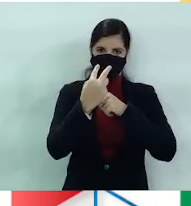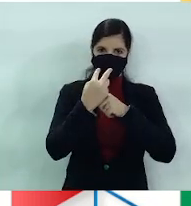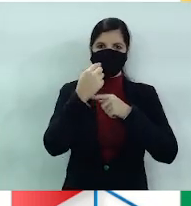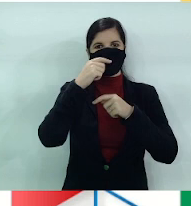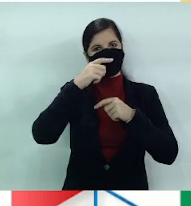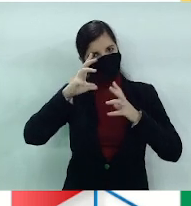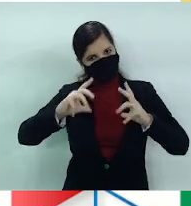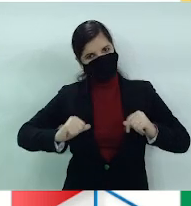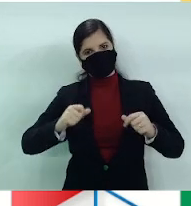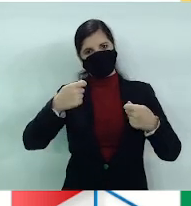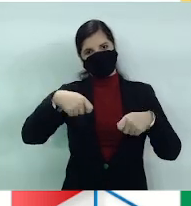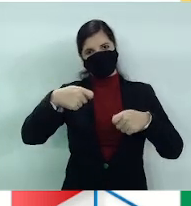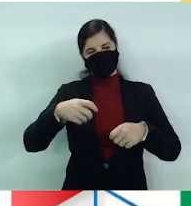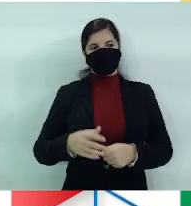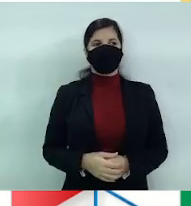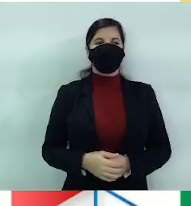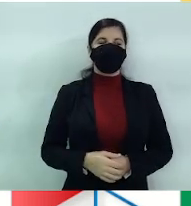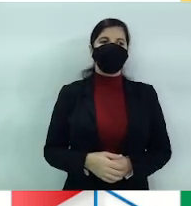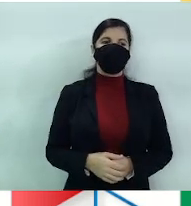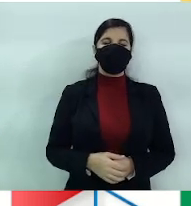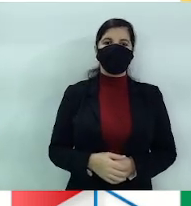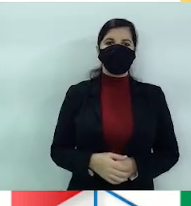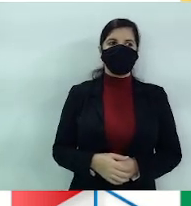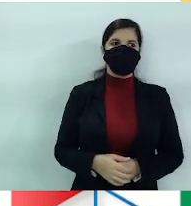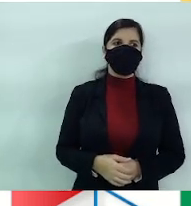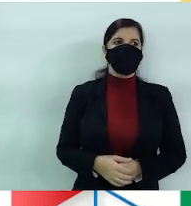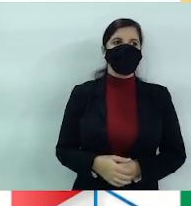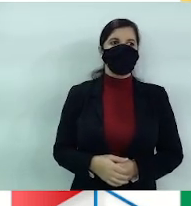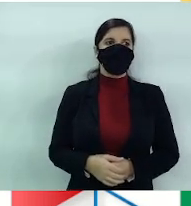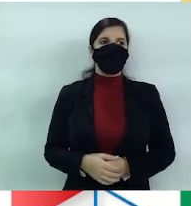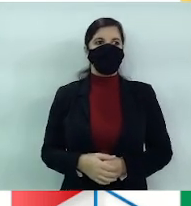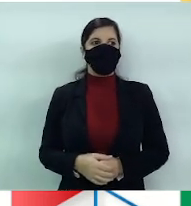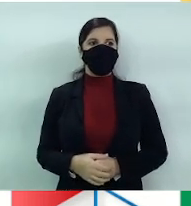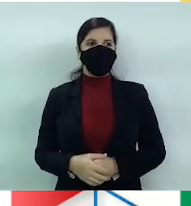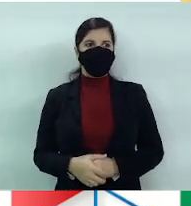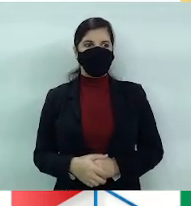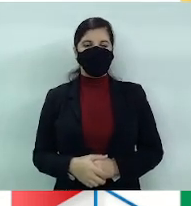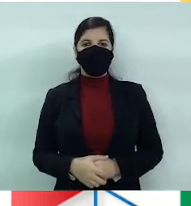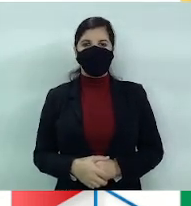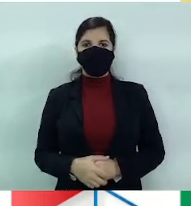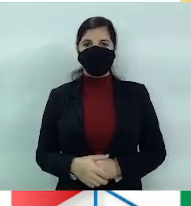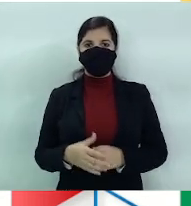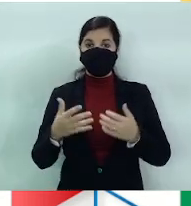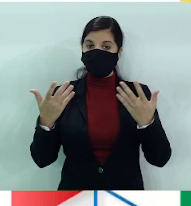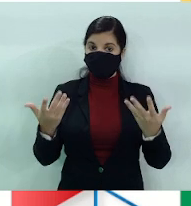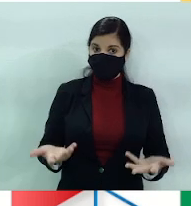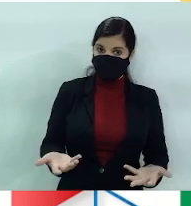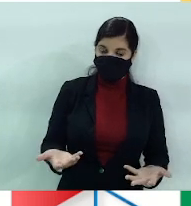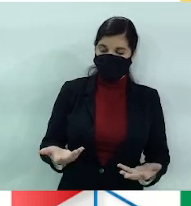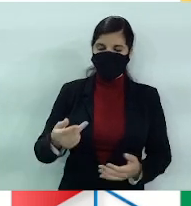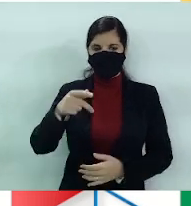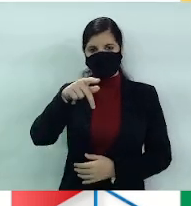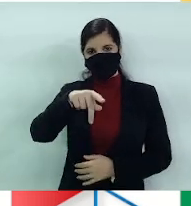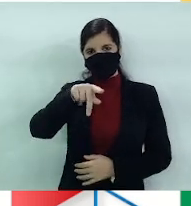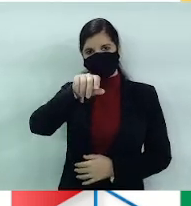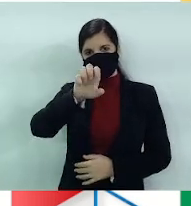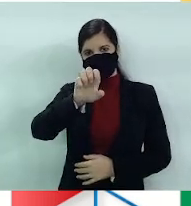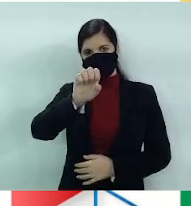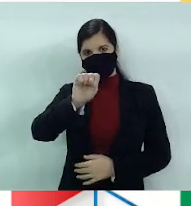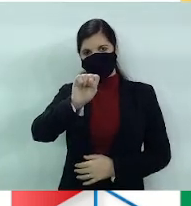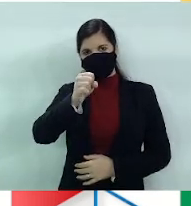nossa higiene. Pois bem, vamos lá. Então, pessoal, persuadir é